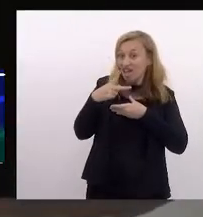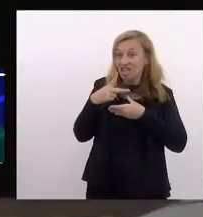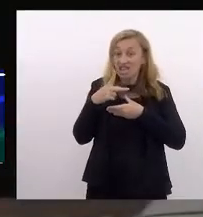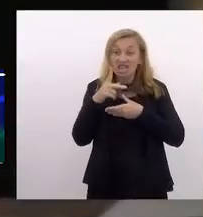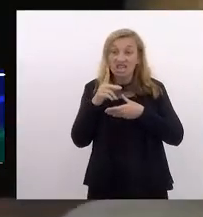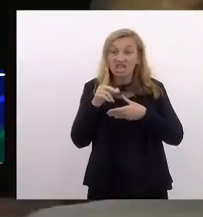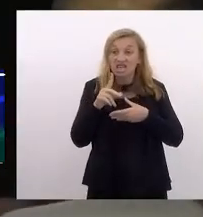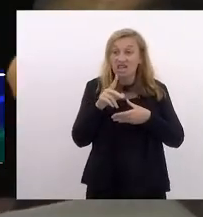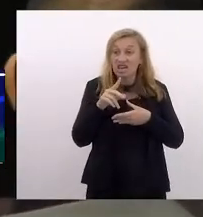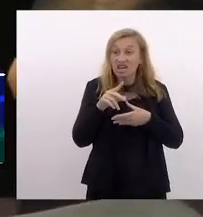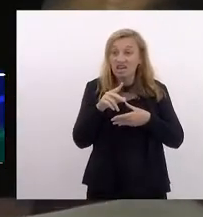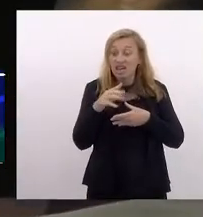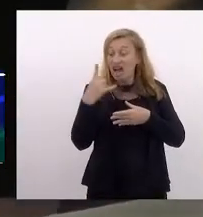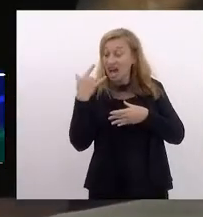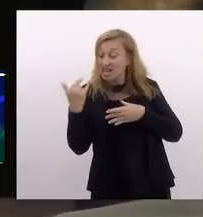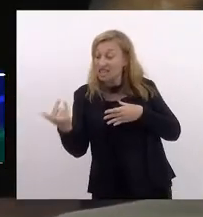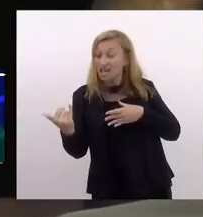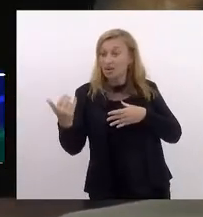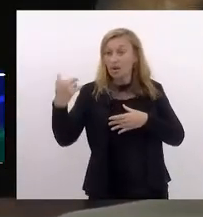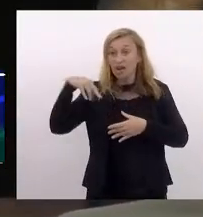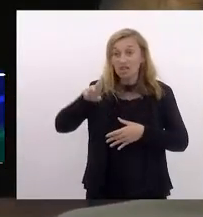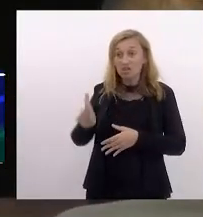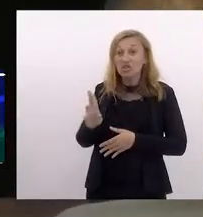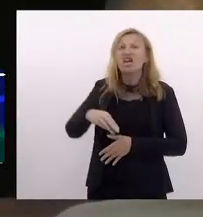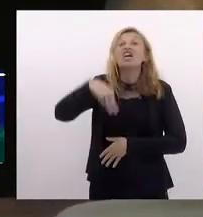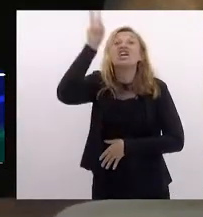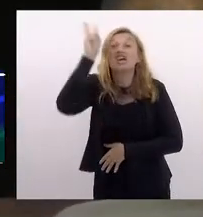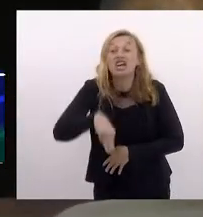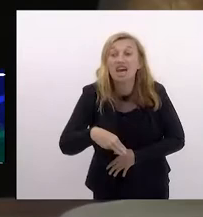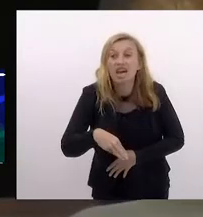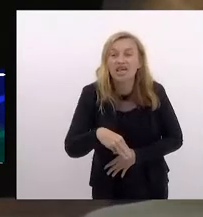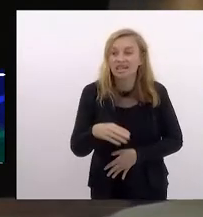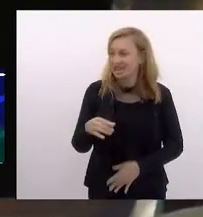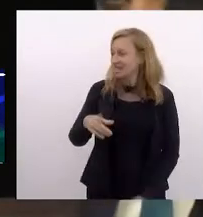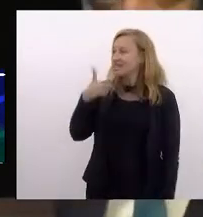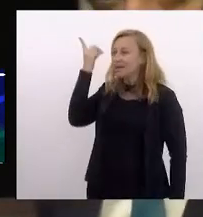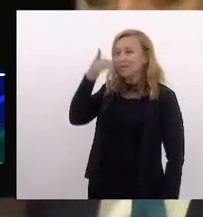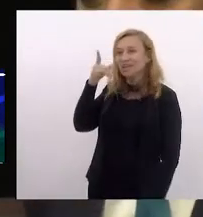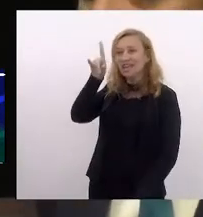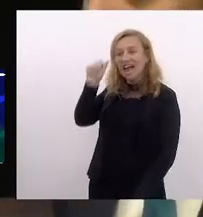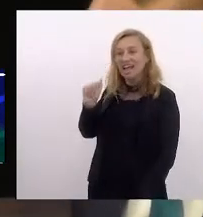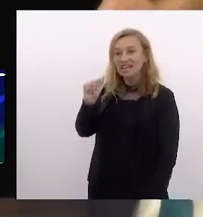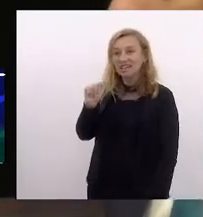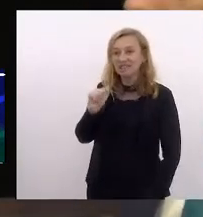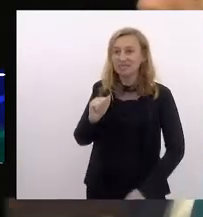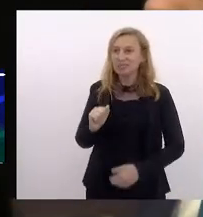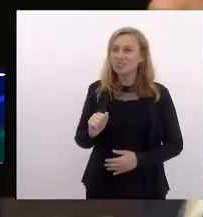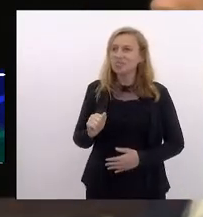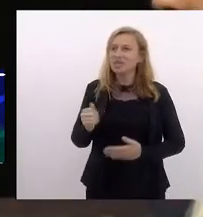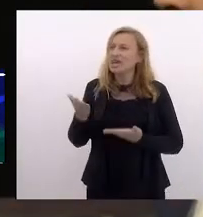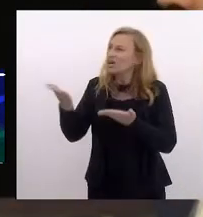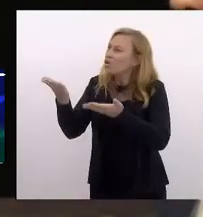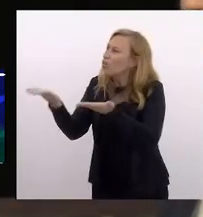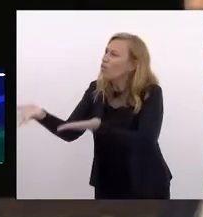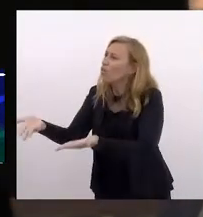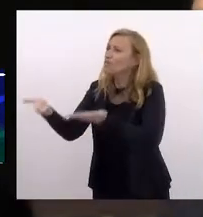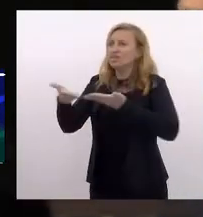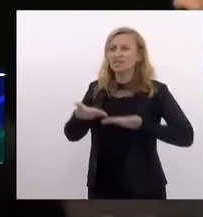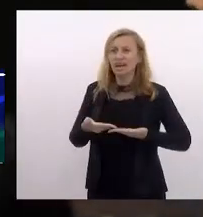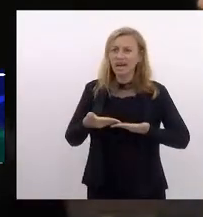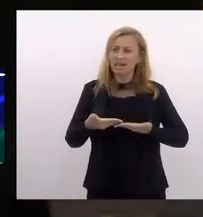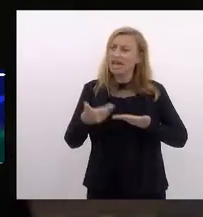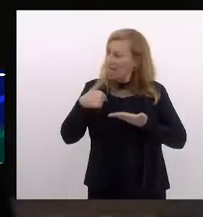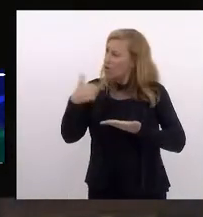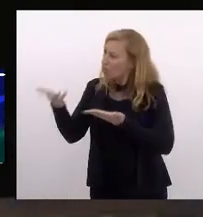que vai ser passado de assédio religioso quem deputada Ana for convidava